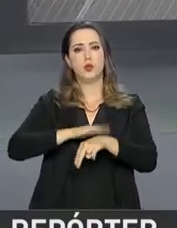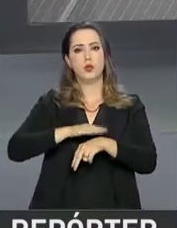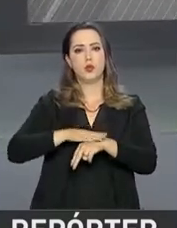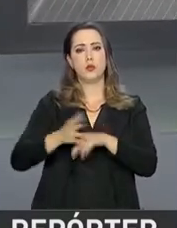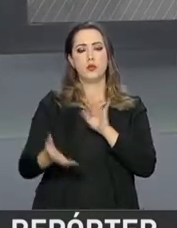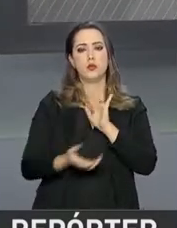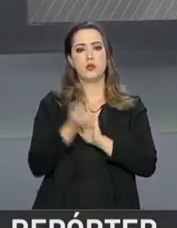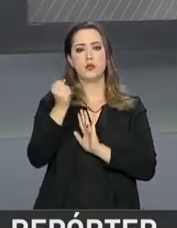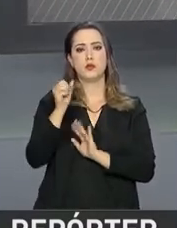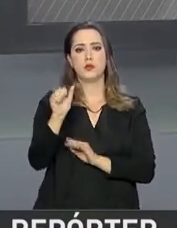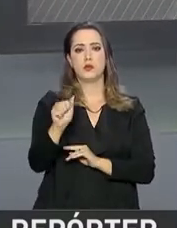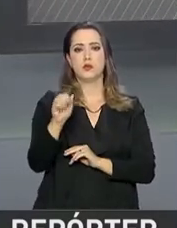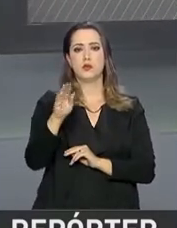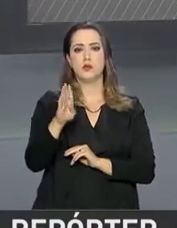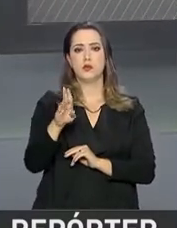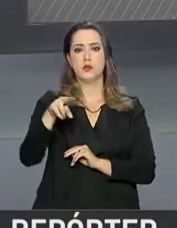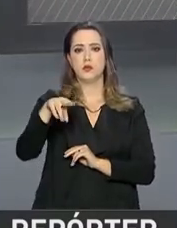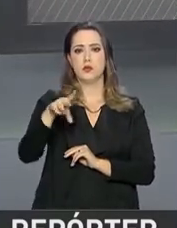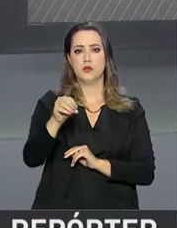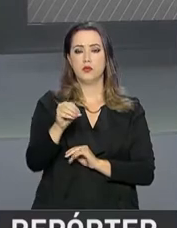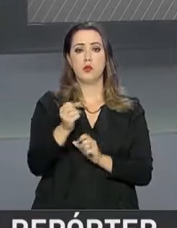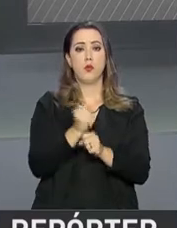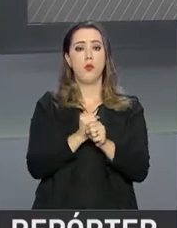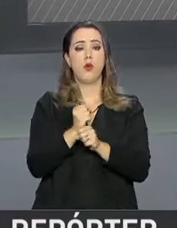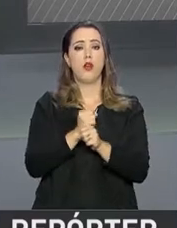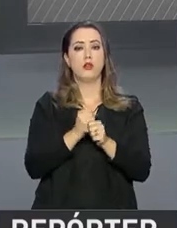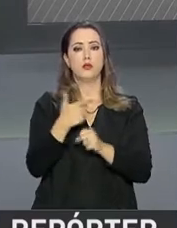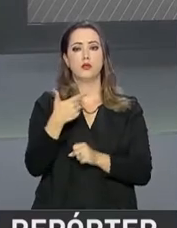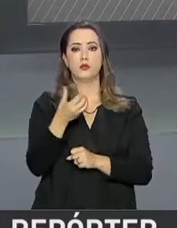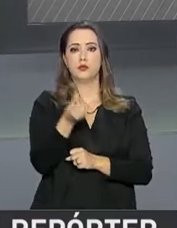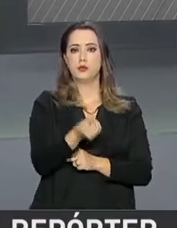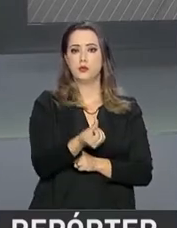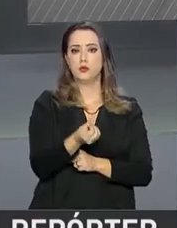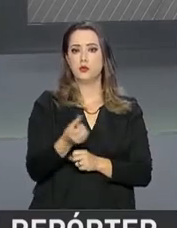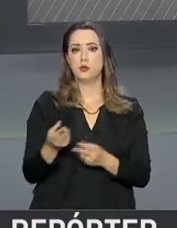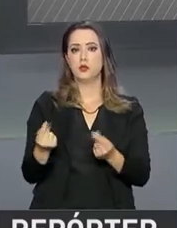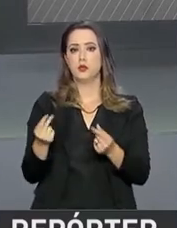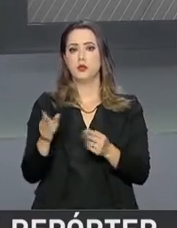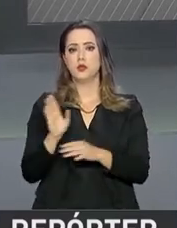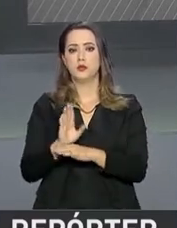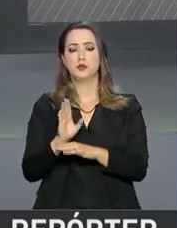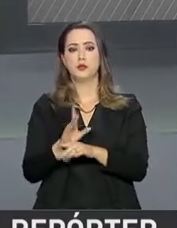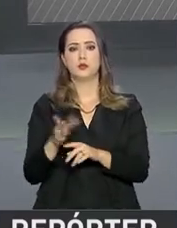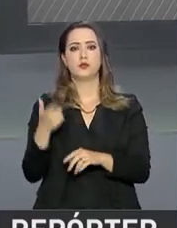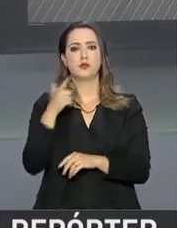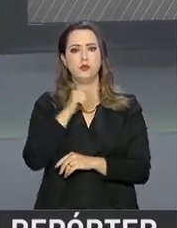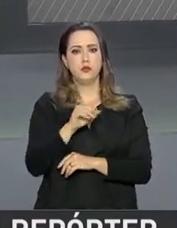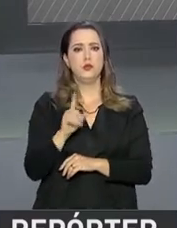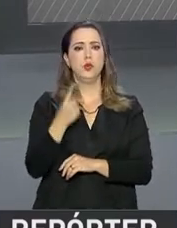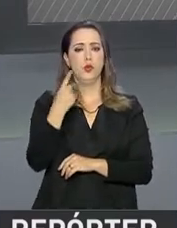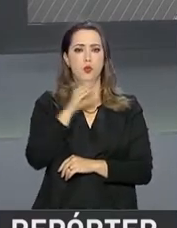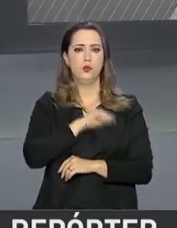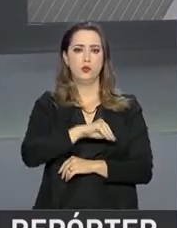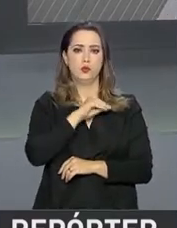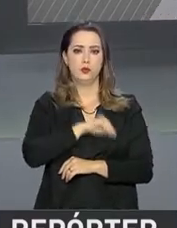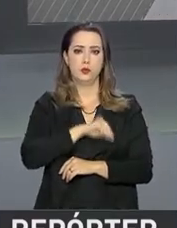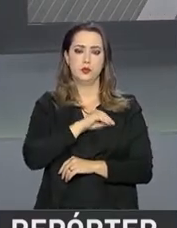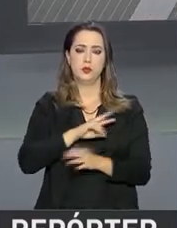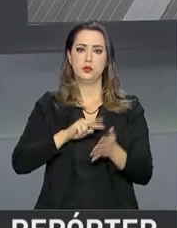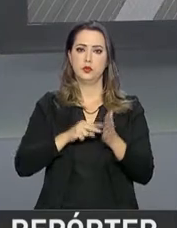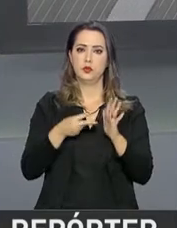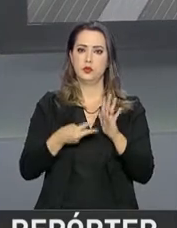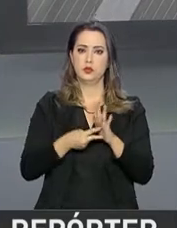de saque do abono salarial ano base 2010 16 o valor do benefício pode chegar a um salário mínimo ou